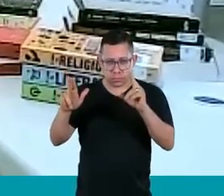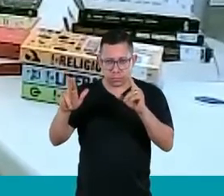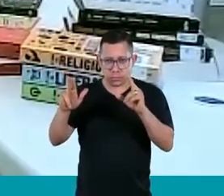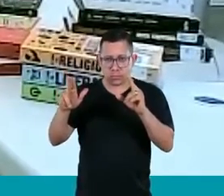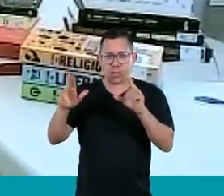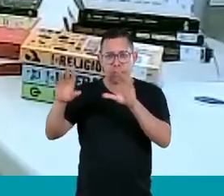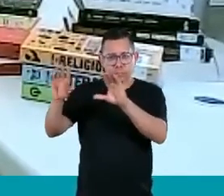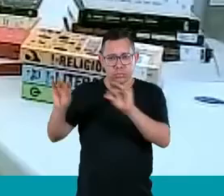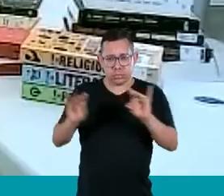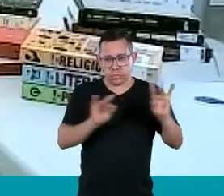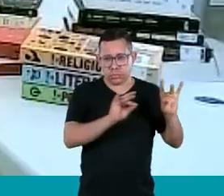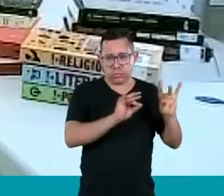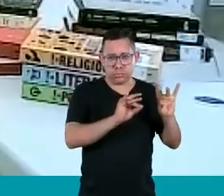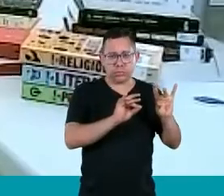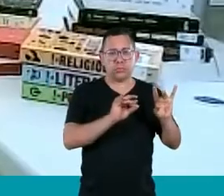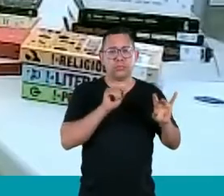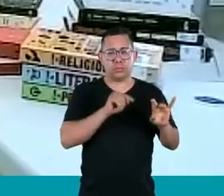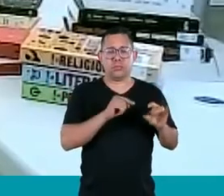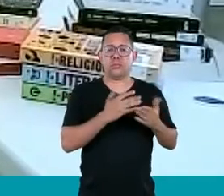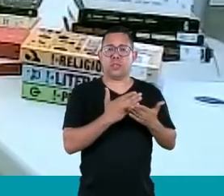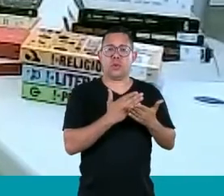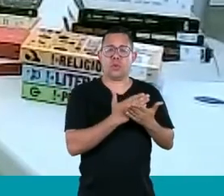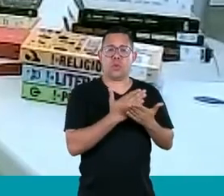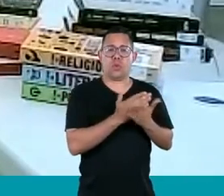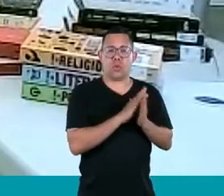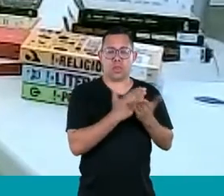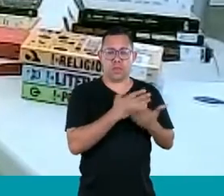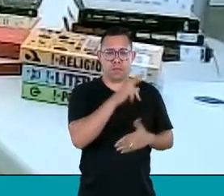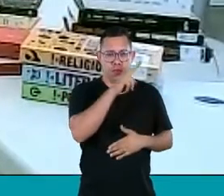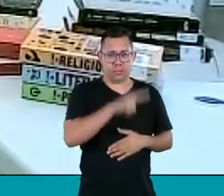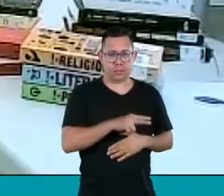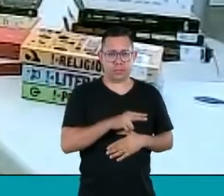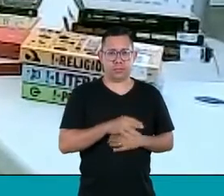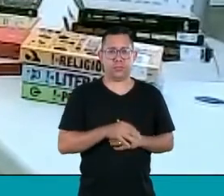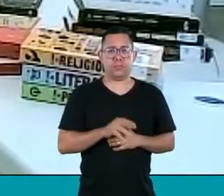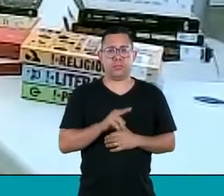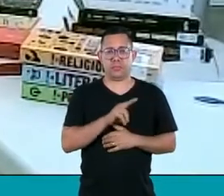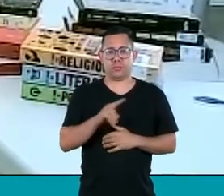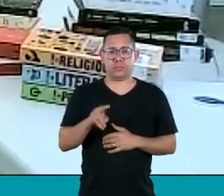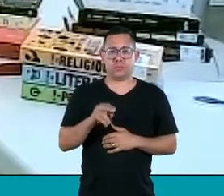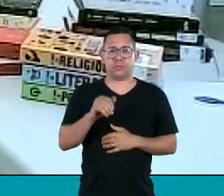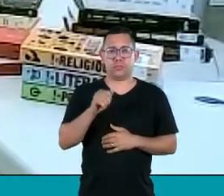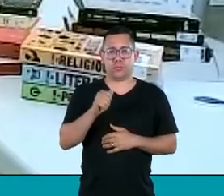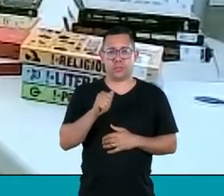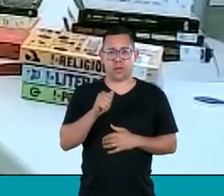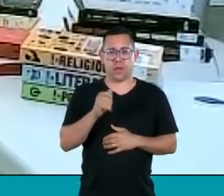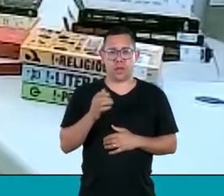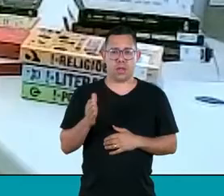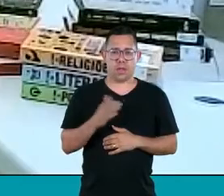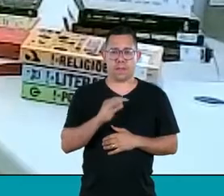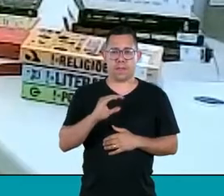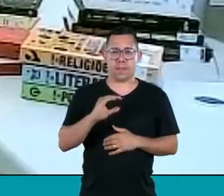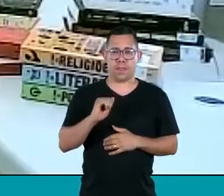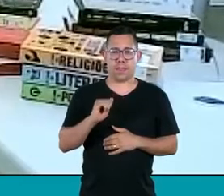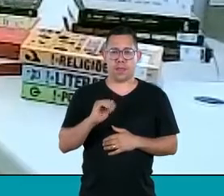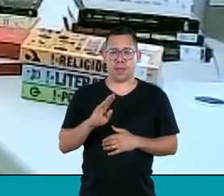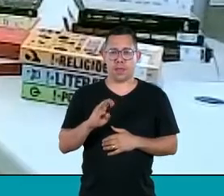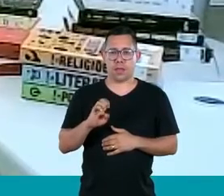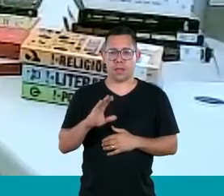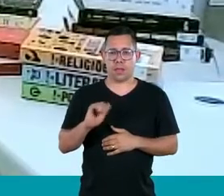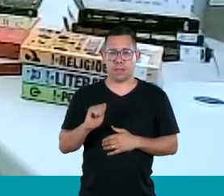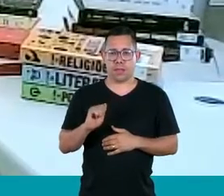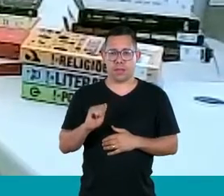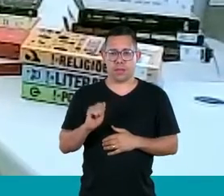trago aqui um dos livros que mais me impactou até hoje, chamado A Cabeça Bem Feita, Repensar a Reforma